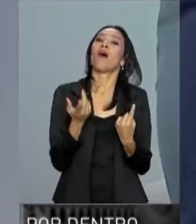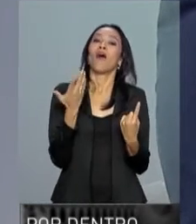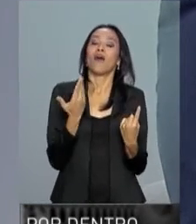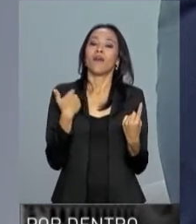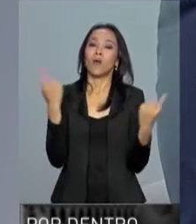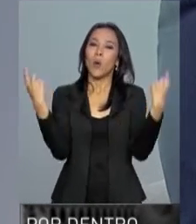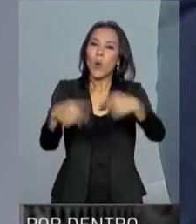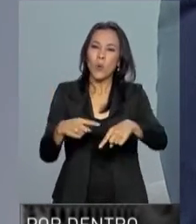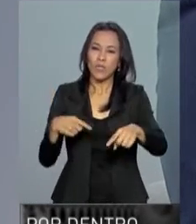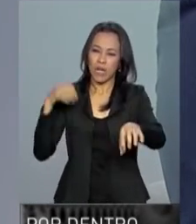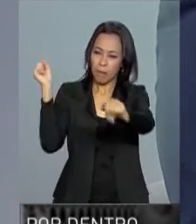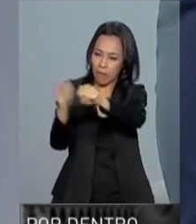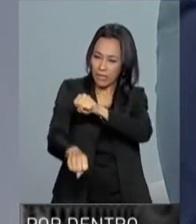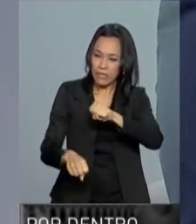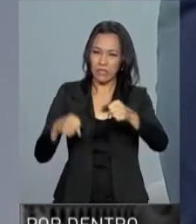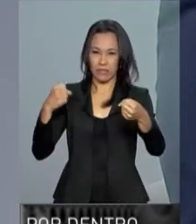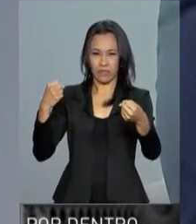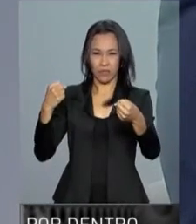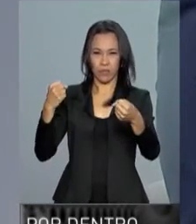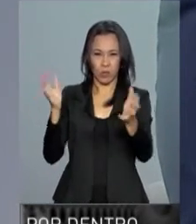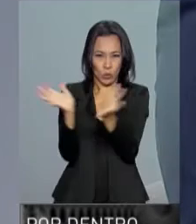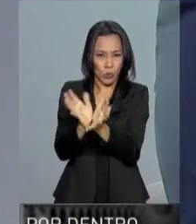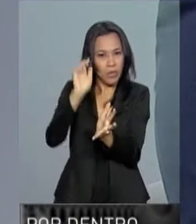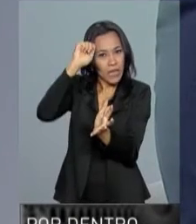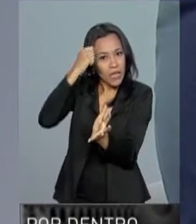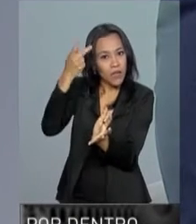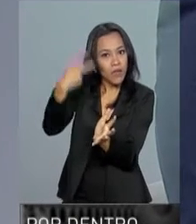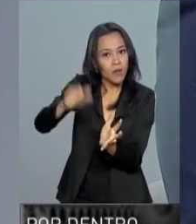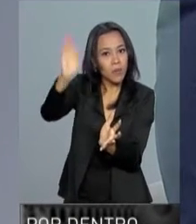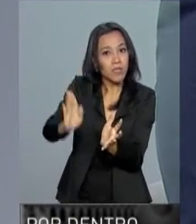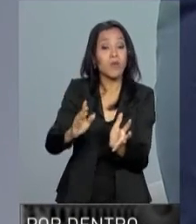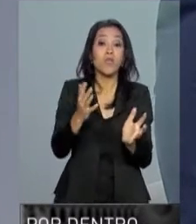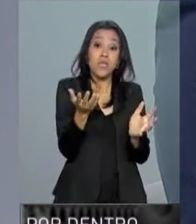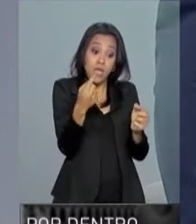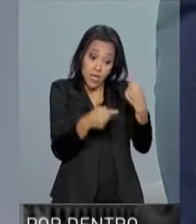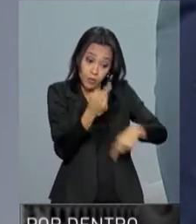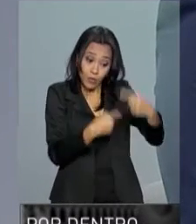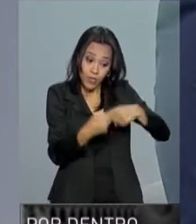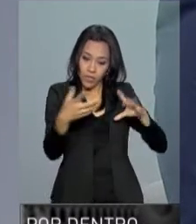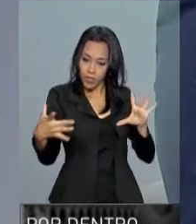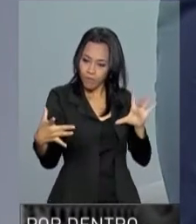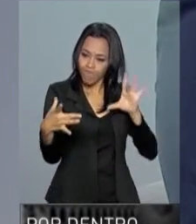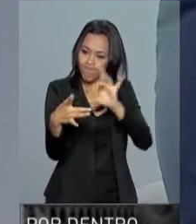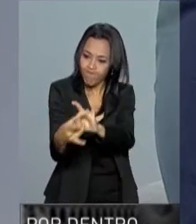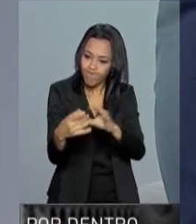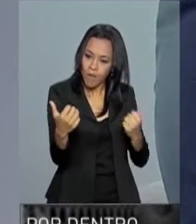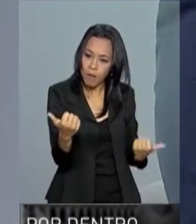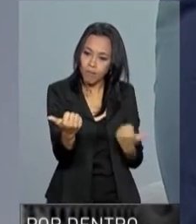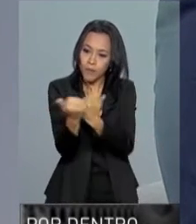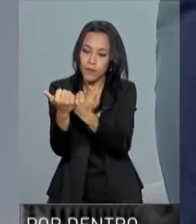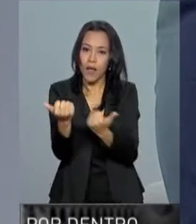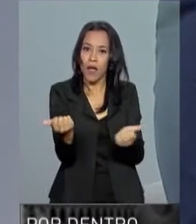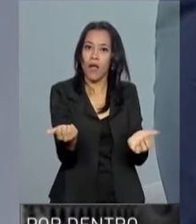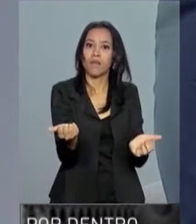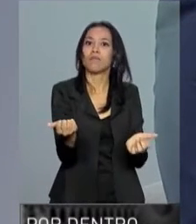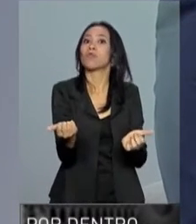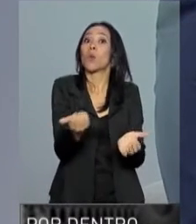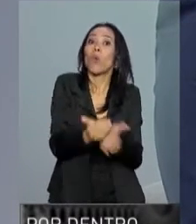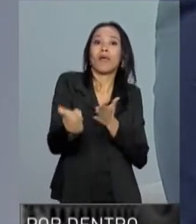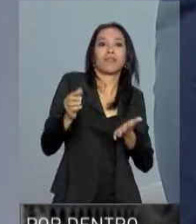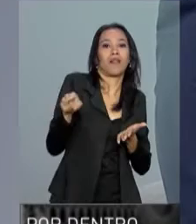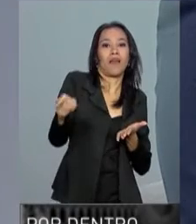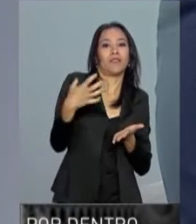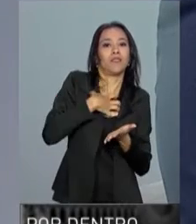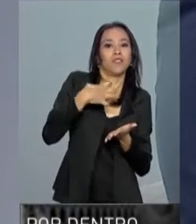combater hoje não se da população negra no Brasil é fazer com que as políticas sejam efetivados é na ponta